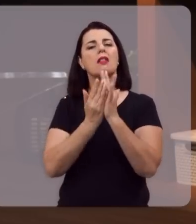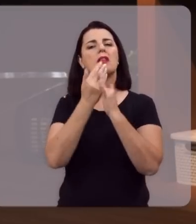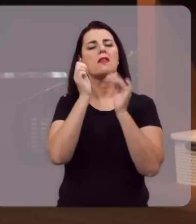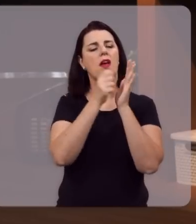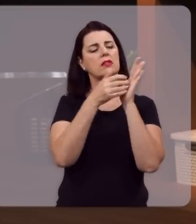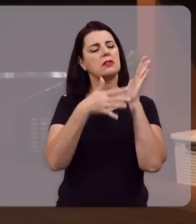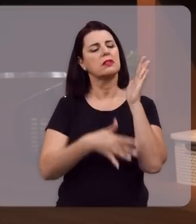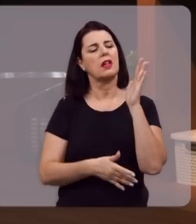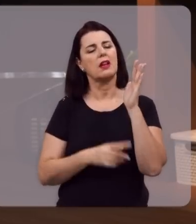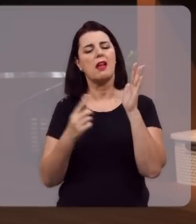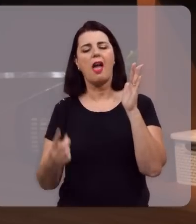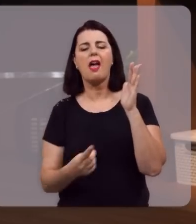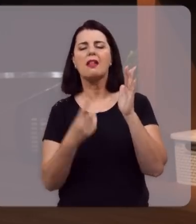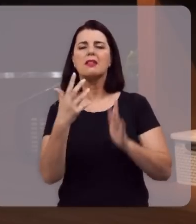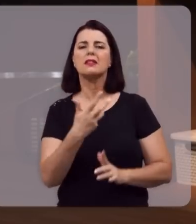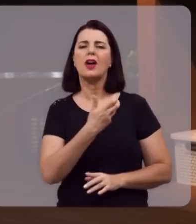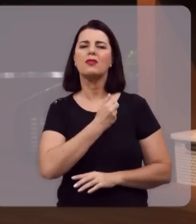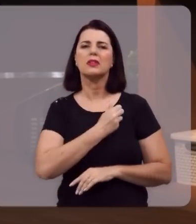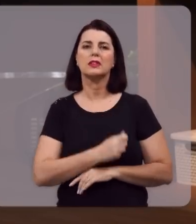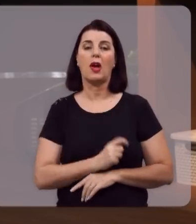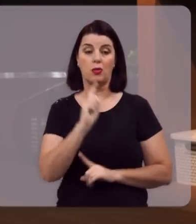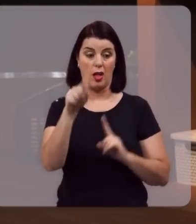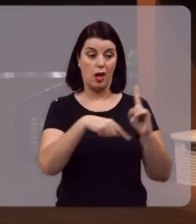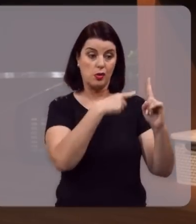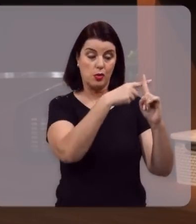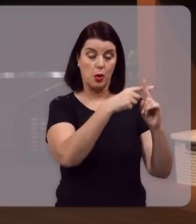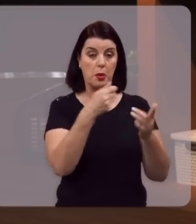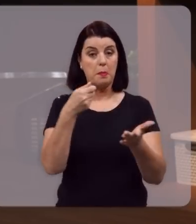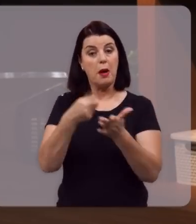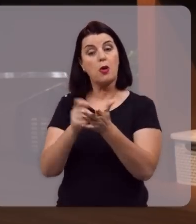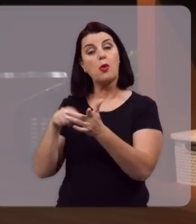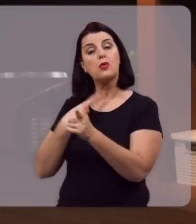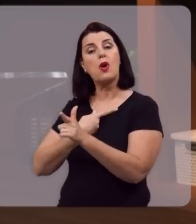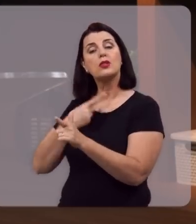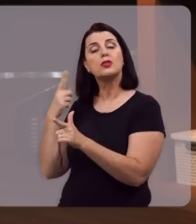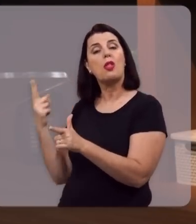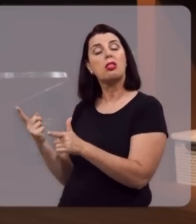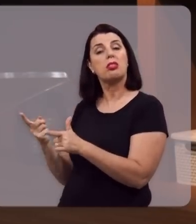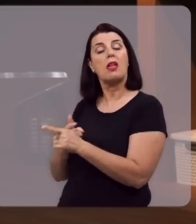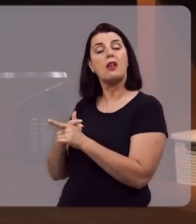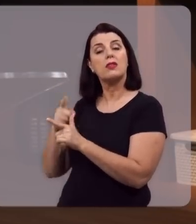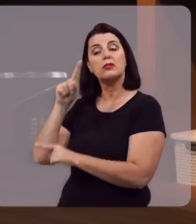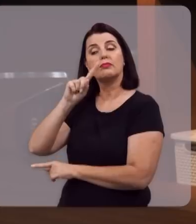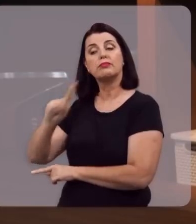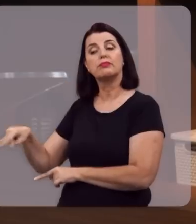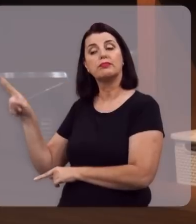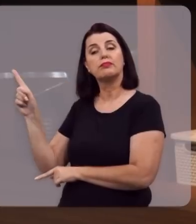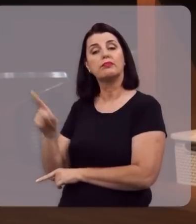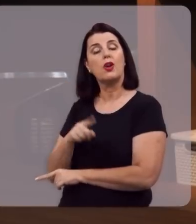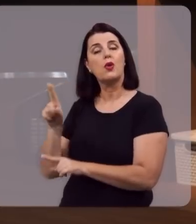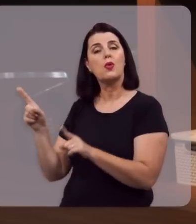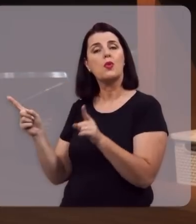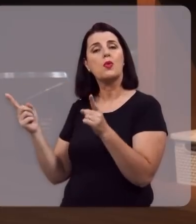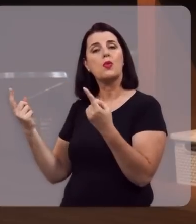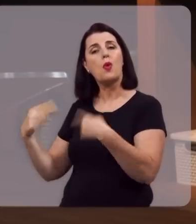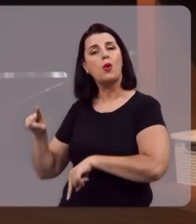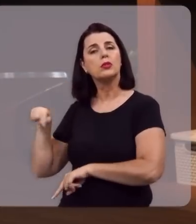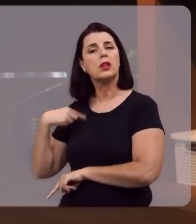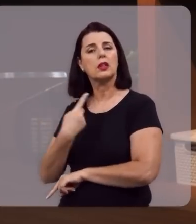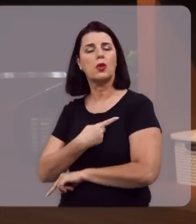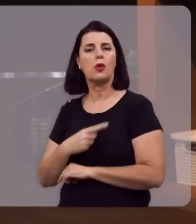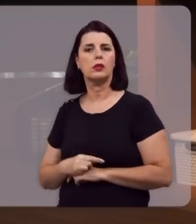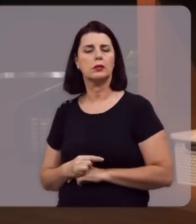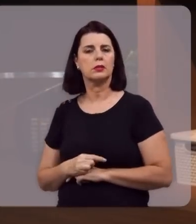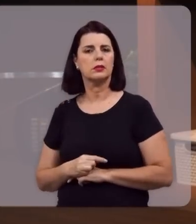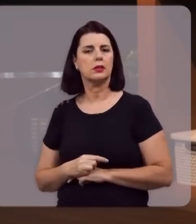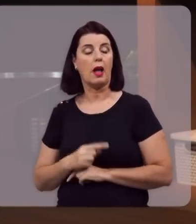sangue, eterna redenção. Foi lá na cruz que ele pagou a nossa dívida e anulou o escrito de dívida que era contra nós.